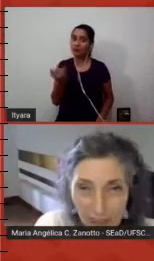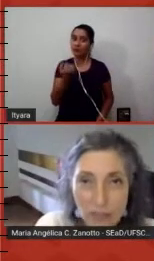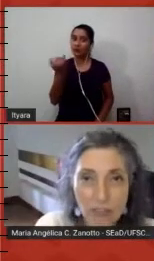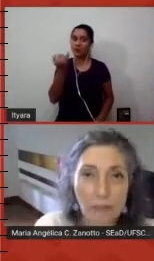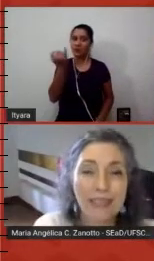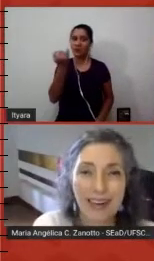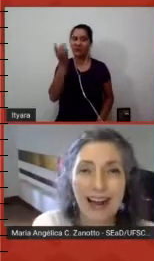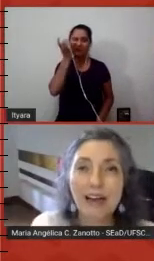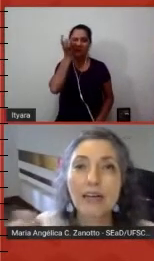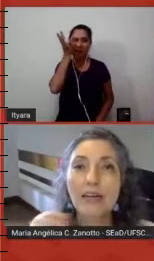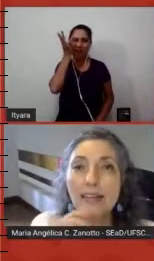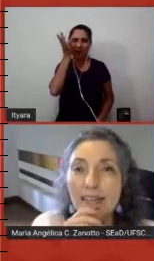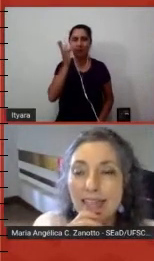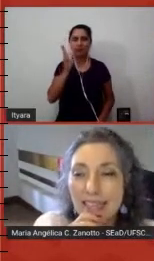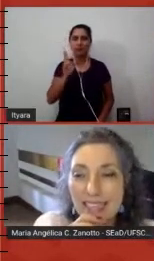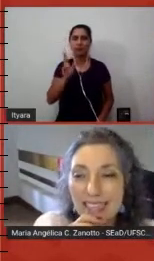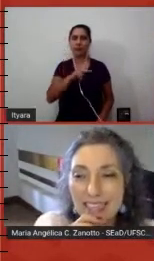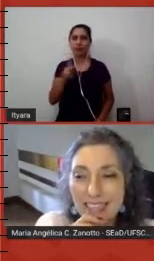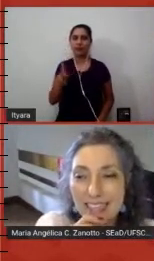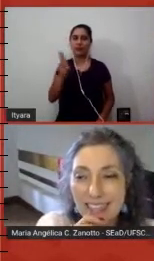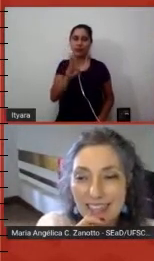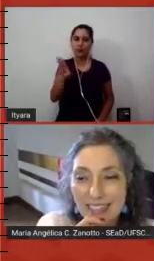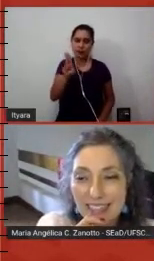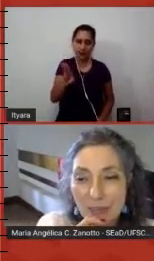bem fácil de aplicar